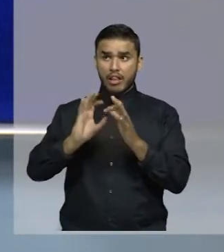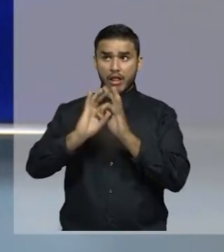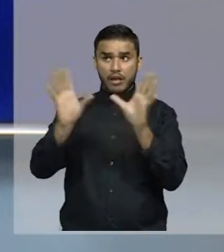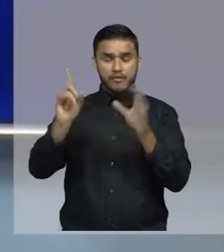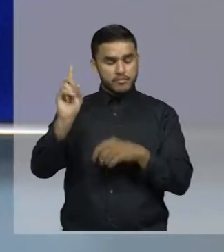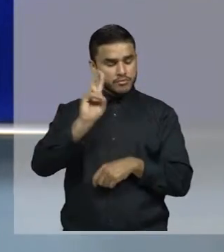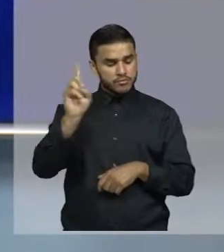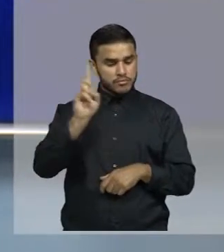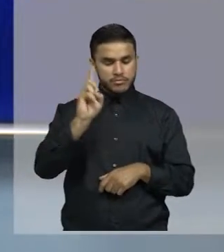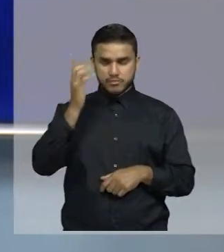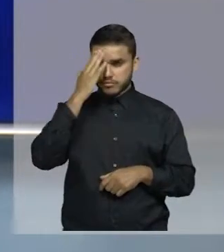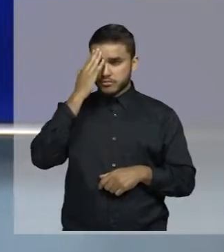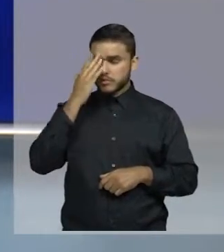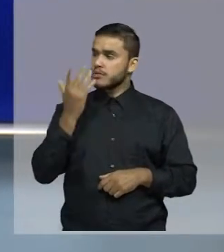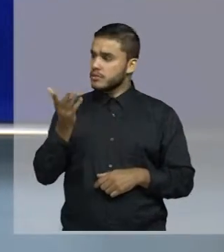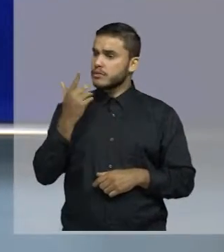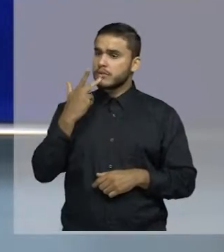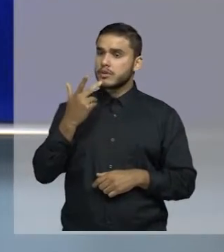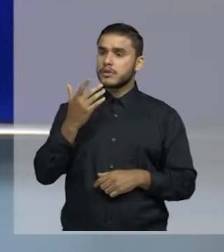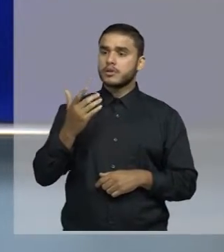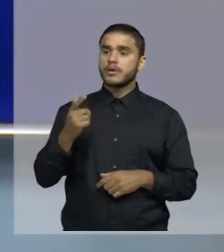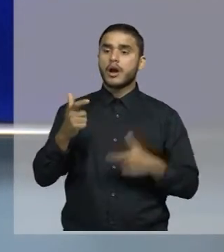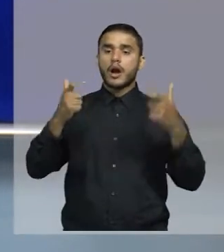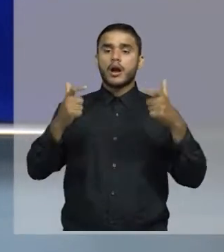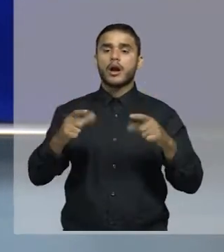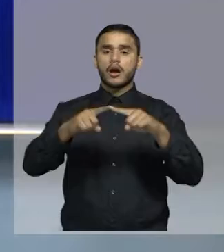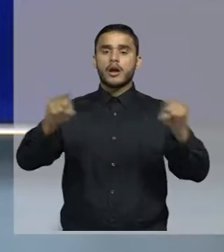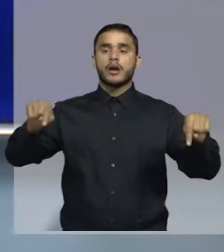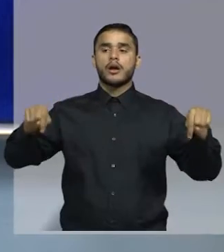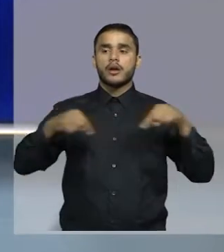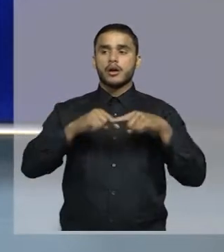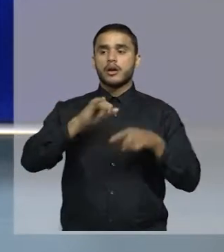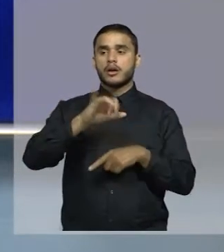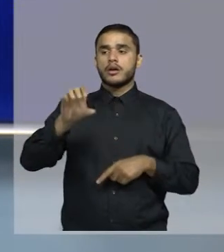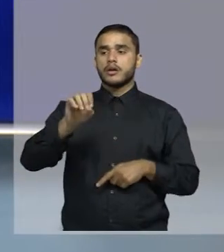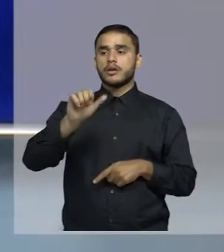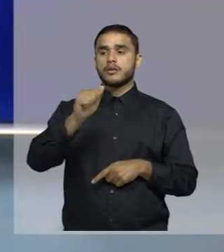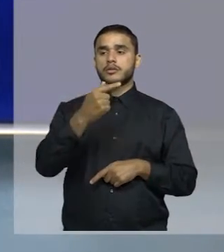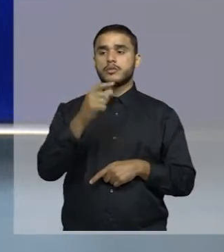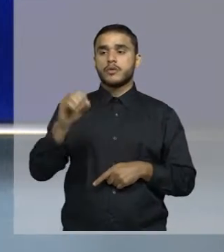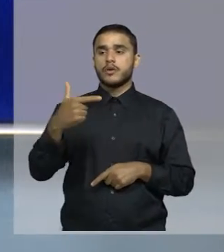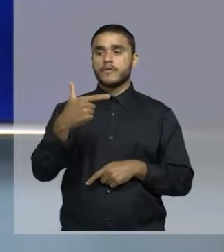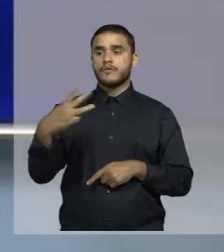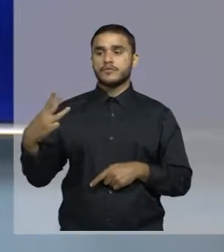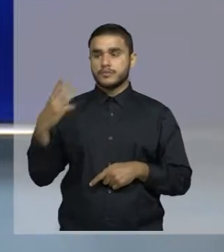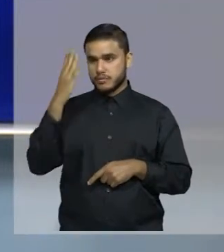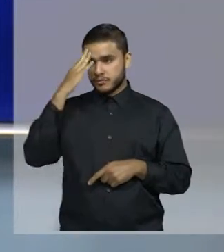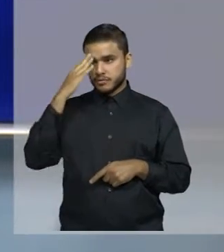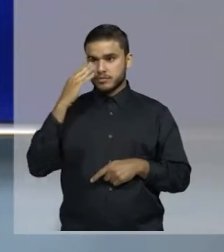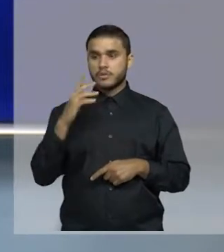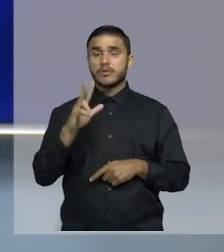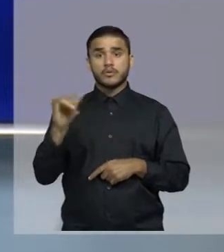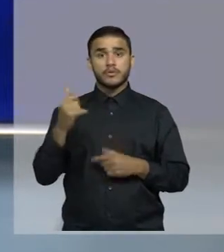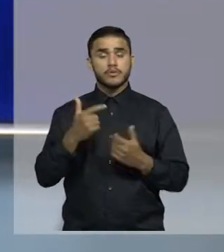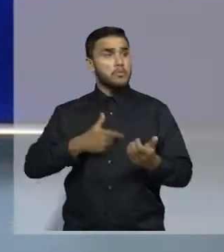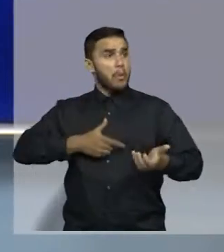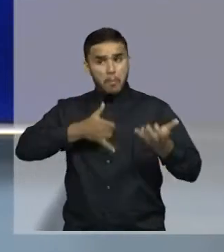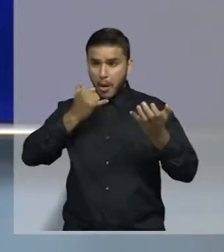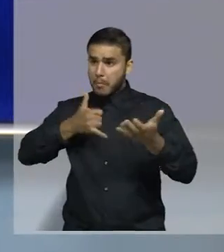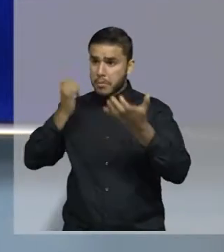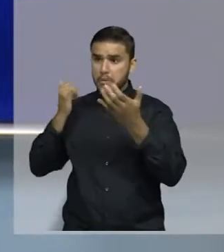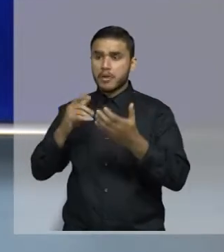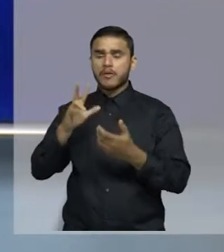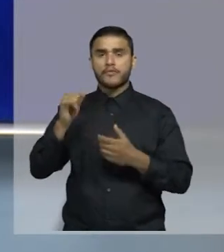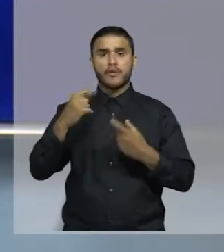vocês receberam, eu recebi, dizia que aqui no João 23 está tudo fechado, a ordem é fechar e se abrir vai ter bala,